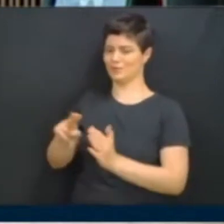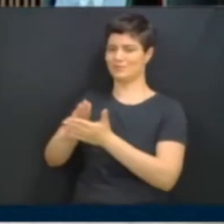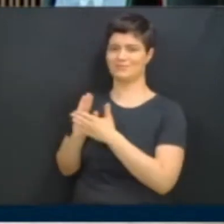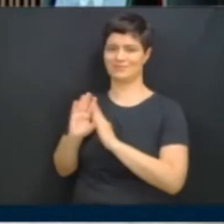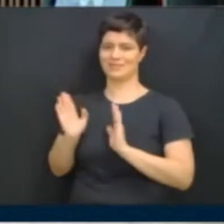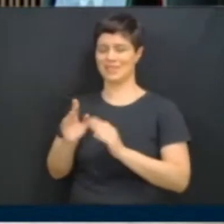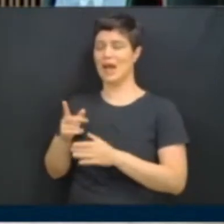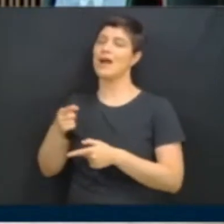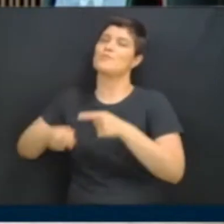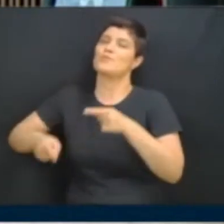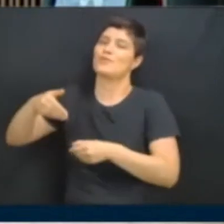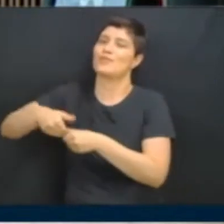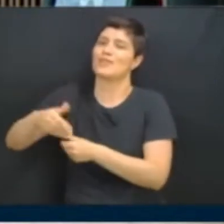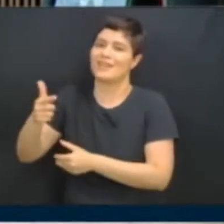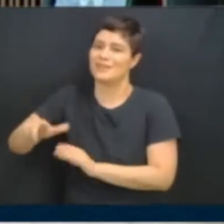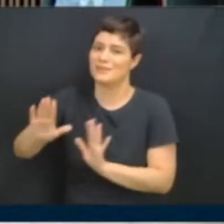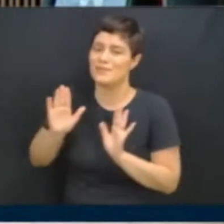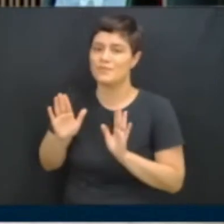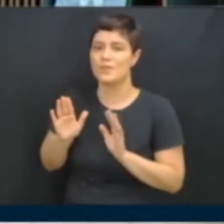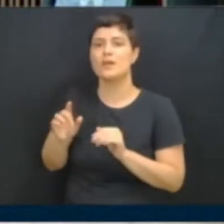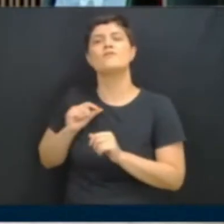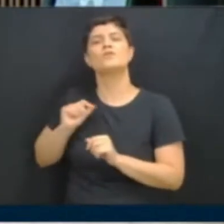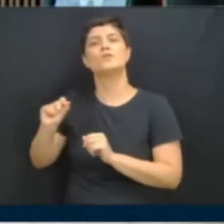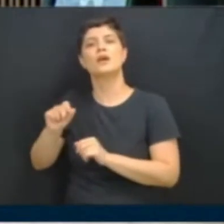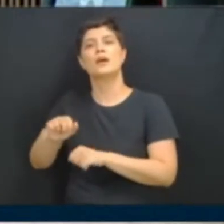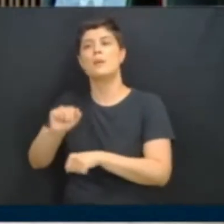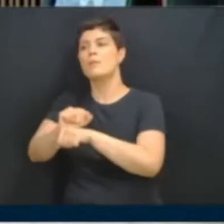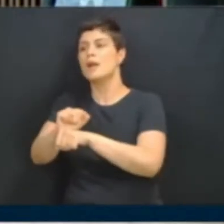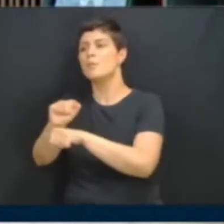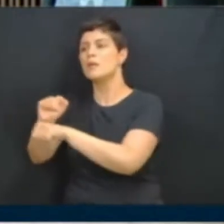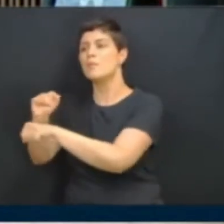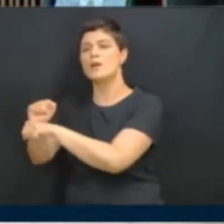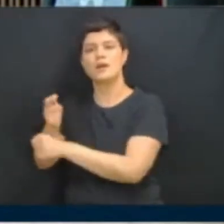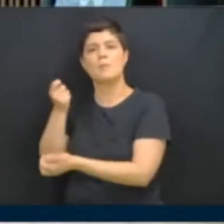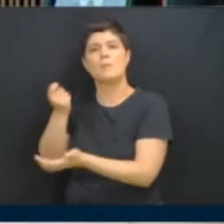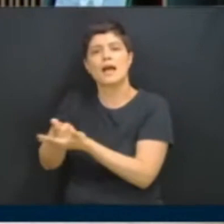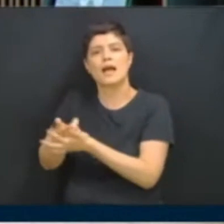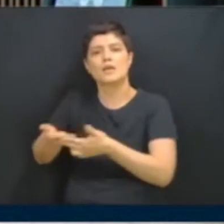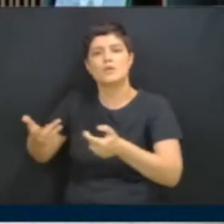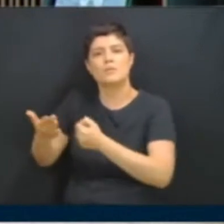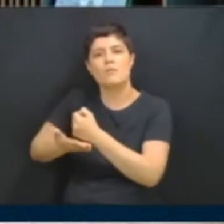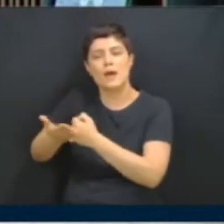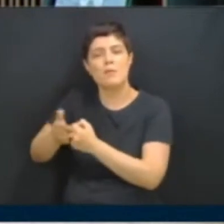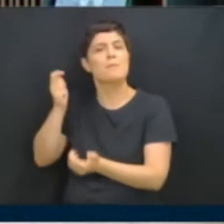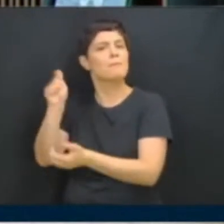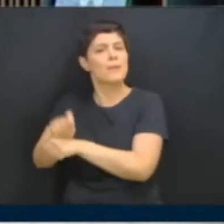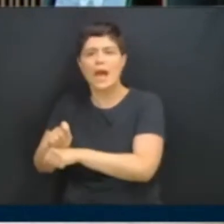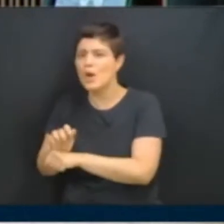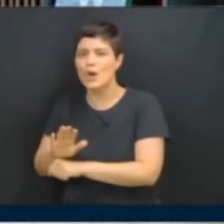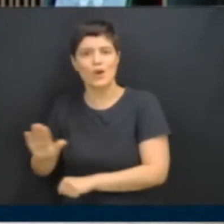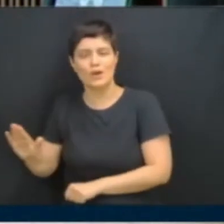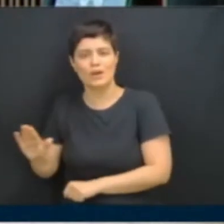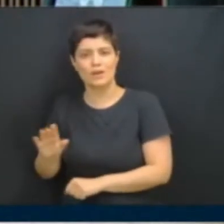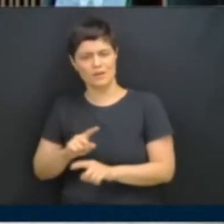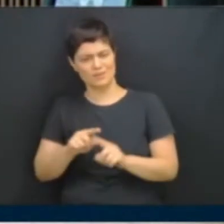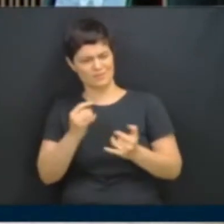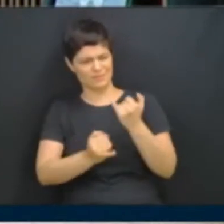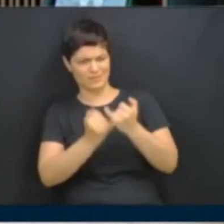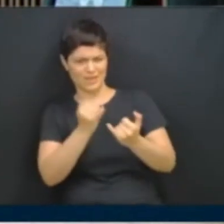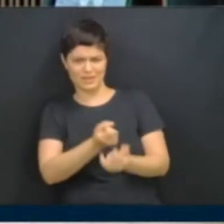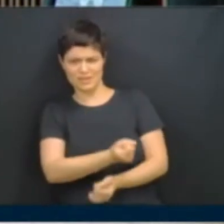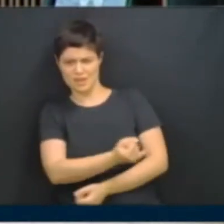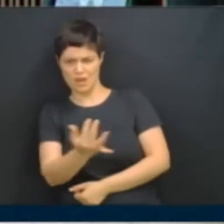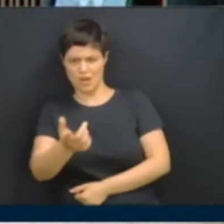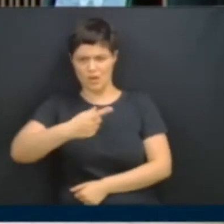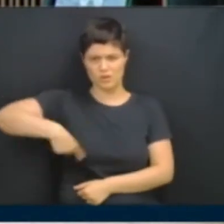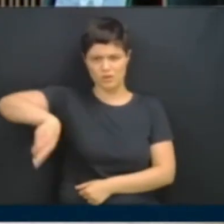paralisou. Mas a memória parece ser de peixe, que some de acordo com a circunstância ou de forma de